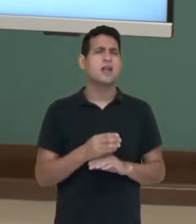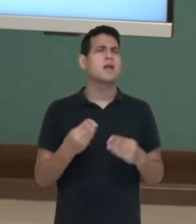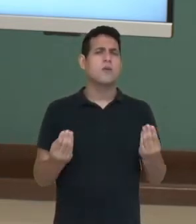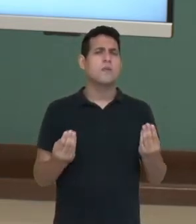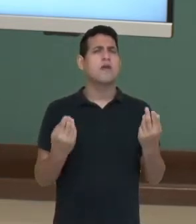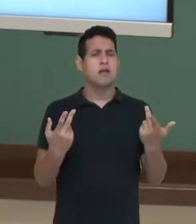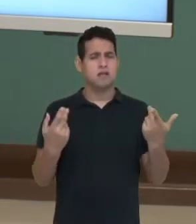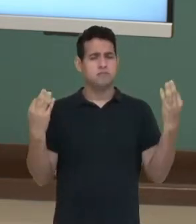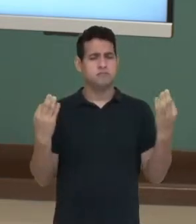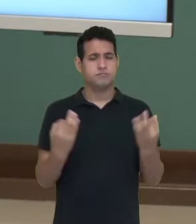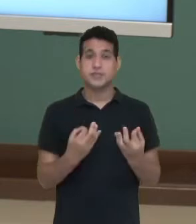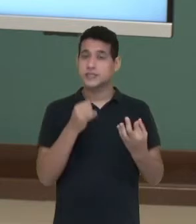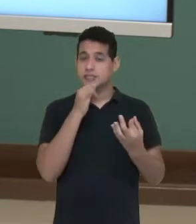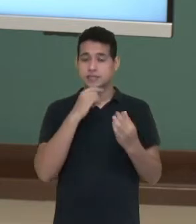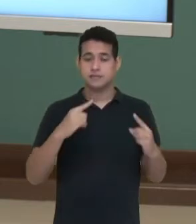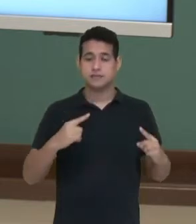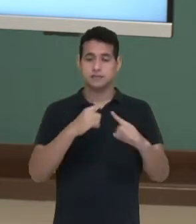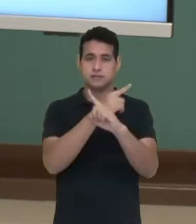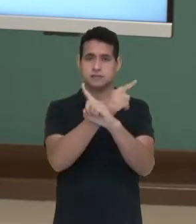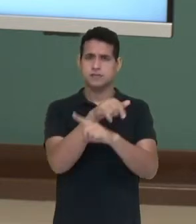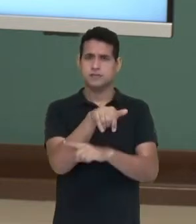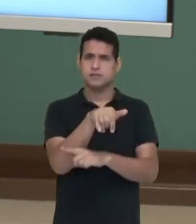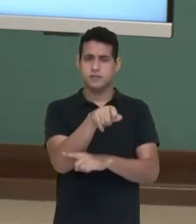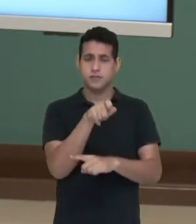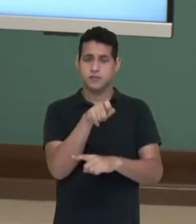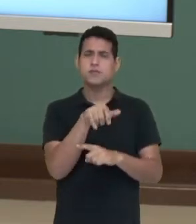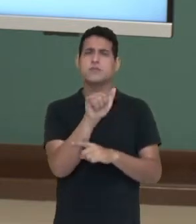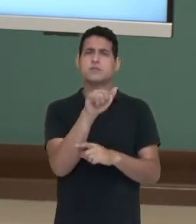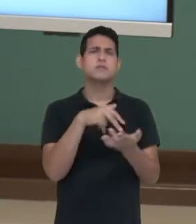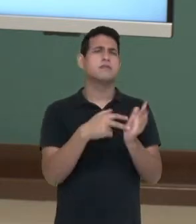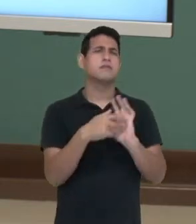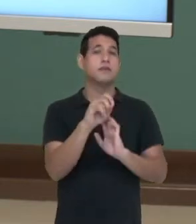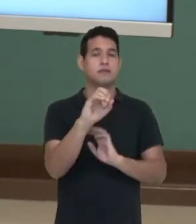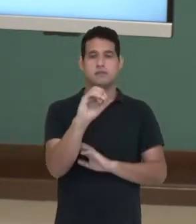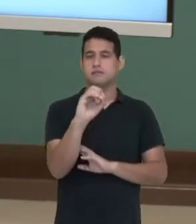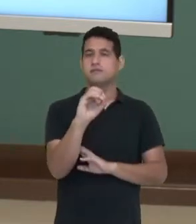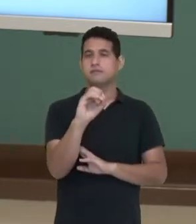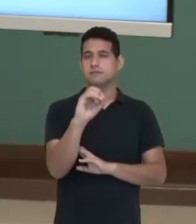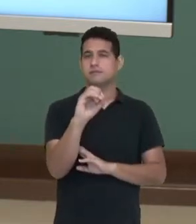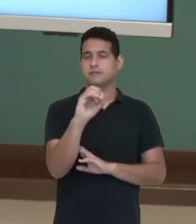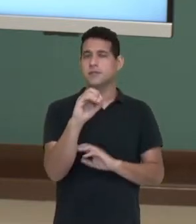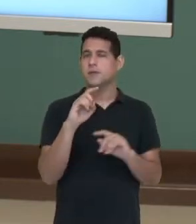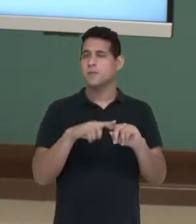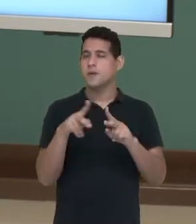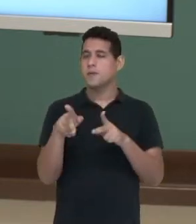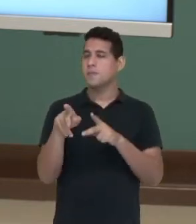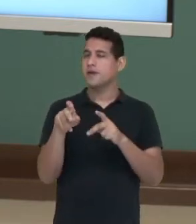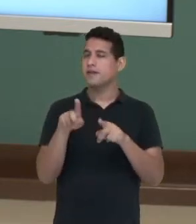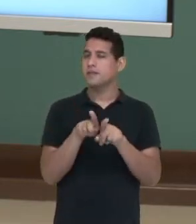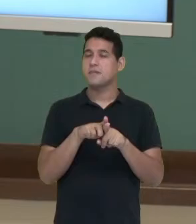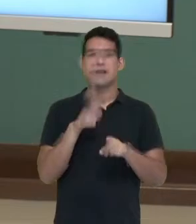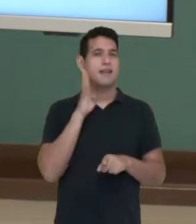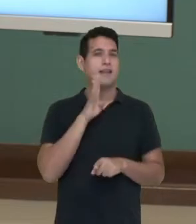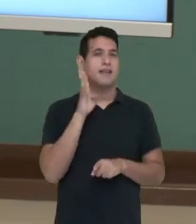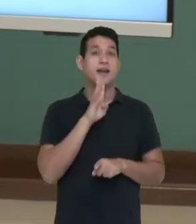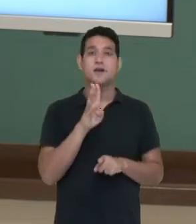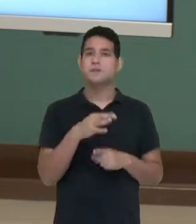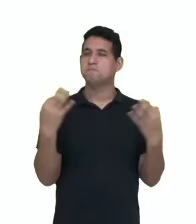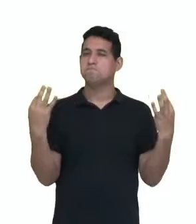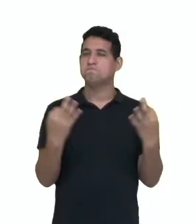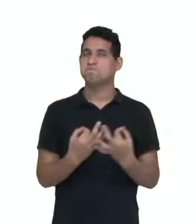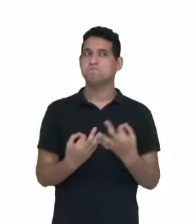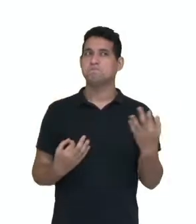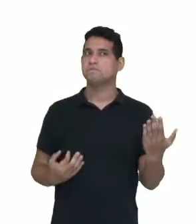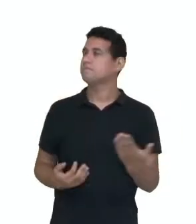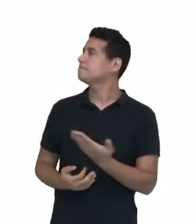exatamente onde corta o eixo x, o y vale zero. E olha um outro ponto bem legal aqui, ó, exatamente esse